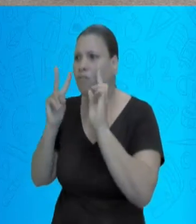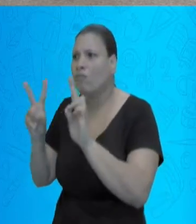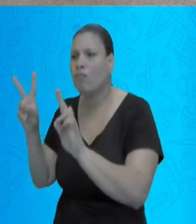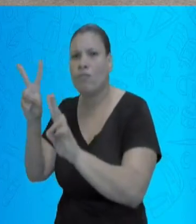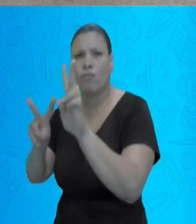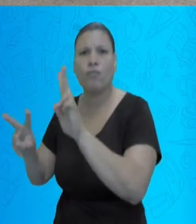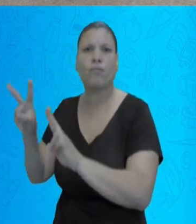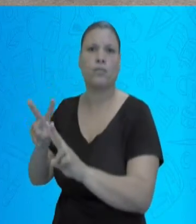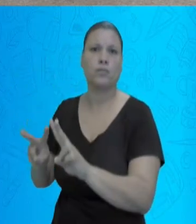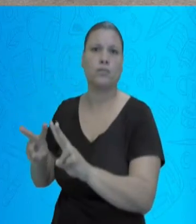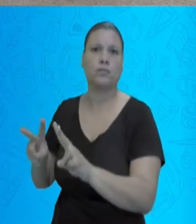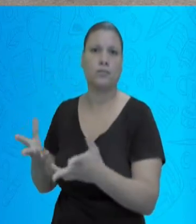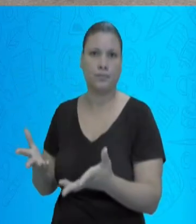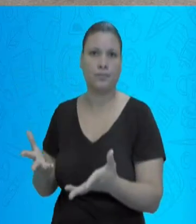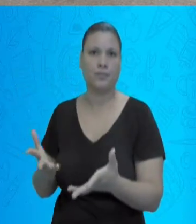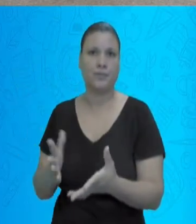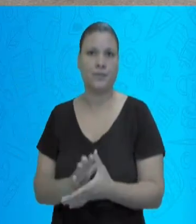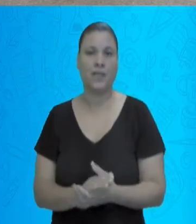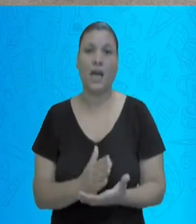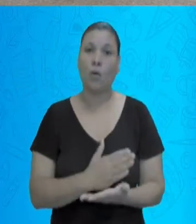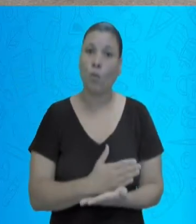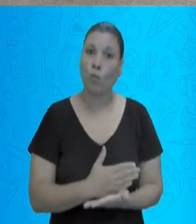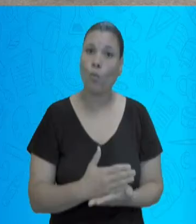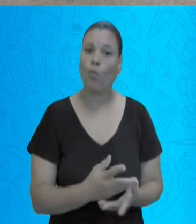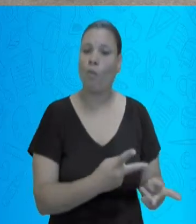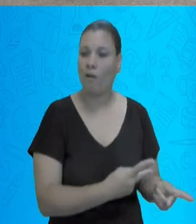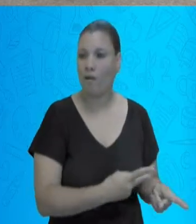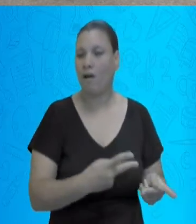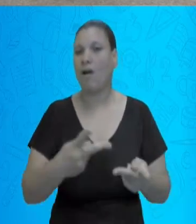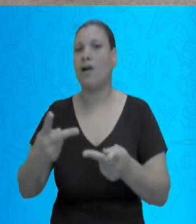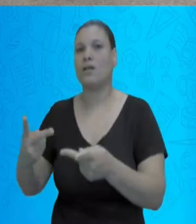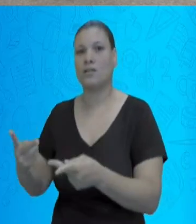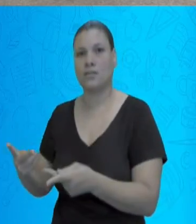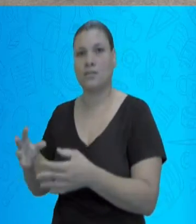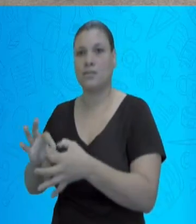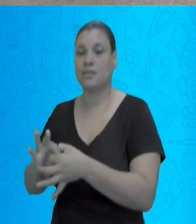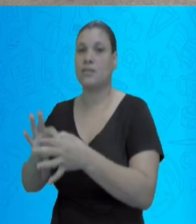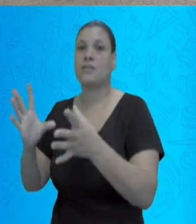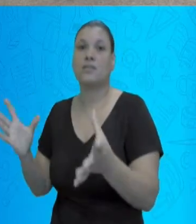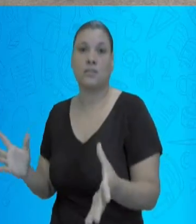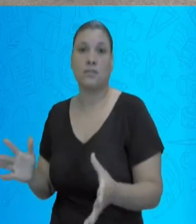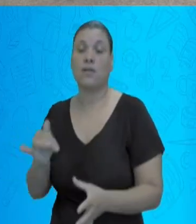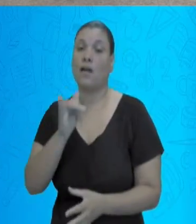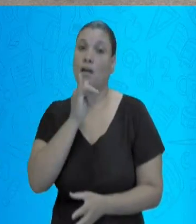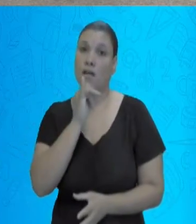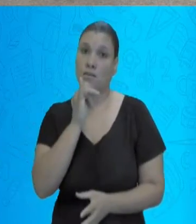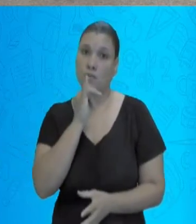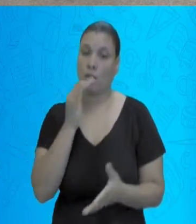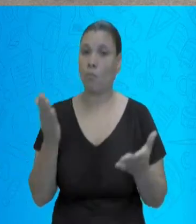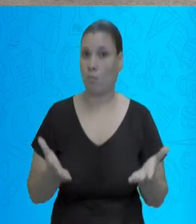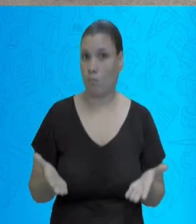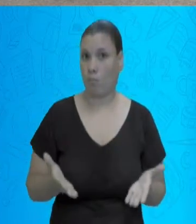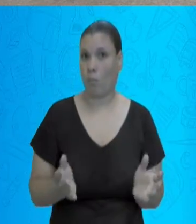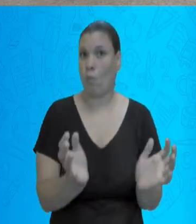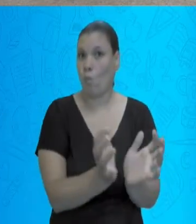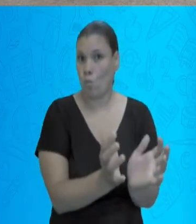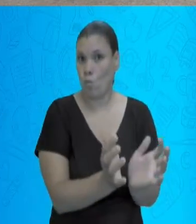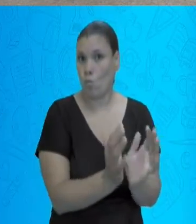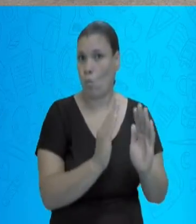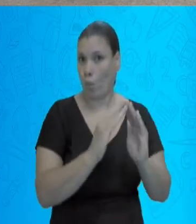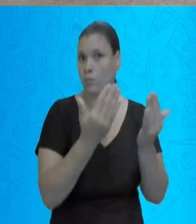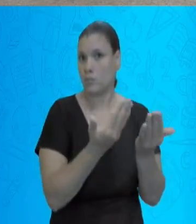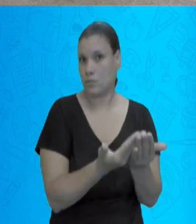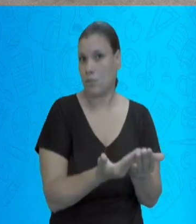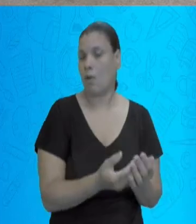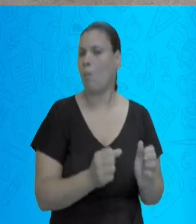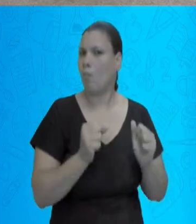por exemplo, vocês já devem ter ouvido falar as visitas, por exemplo, as escolas promovem visitas com os alunos aos museus